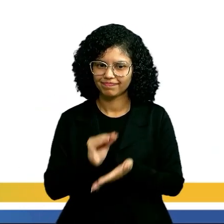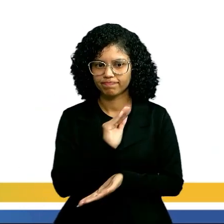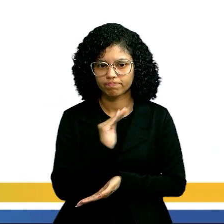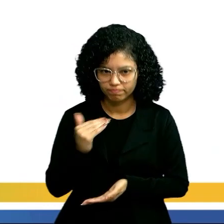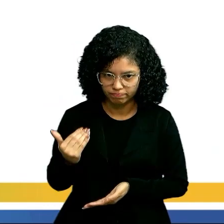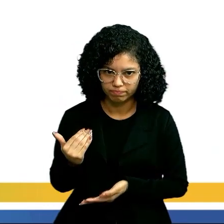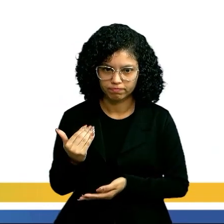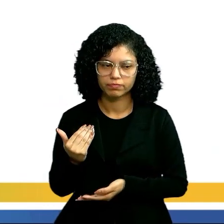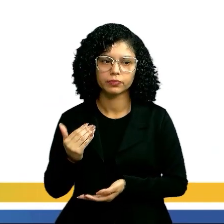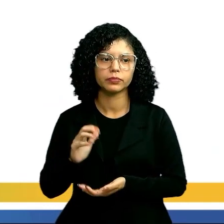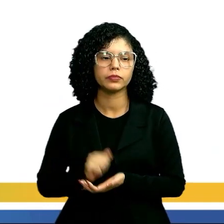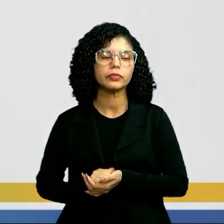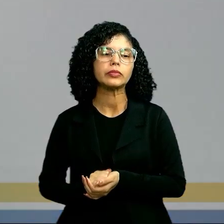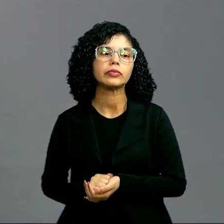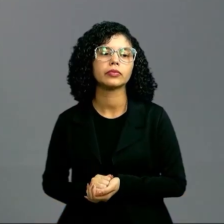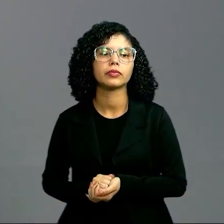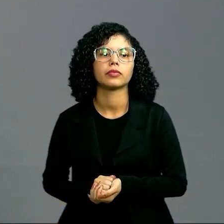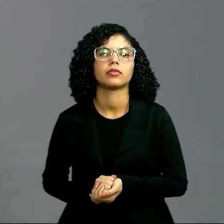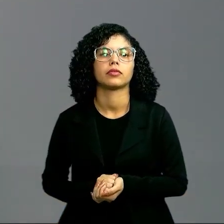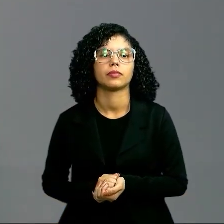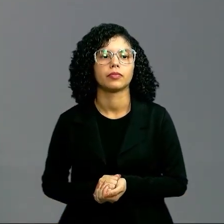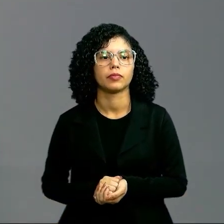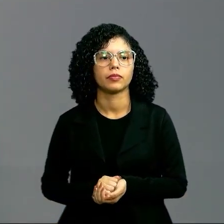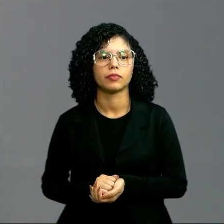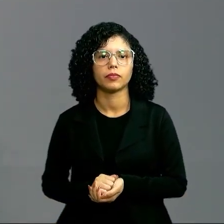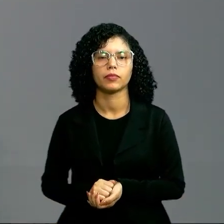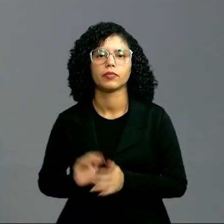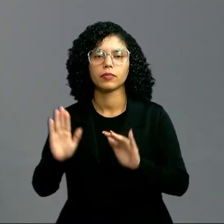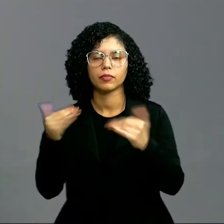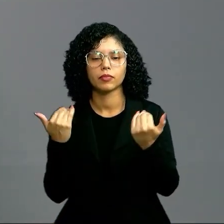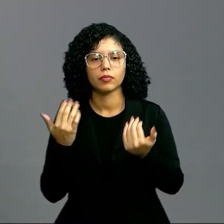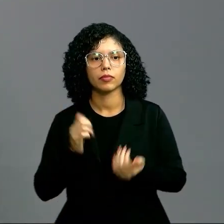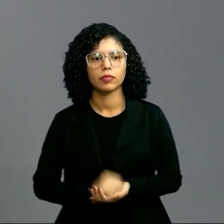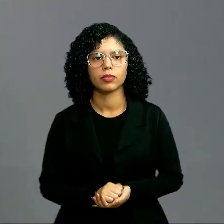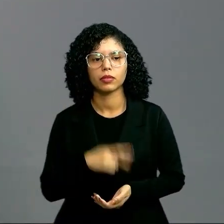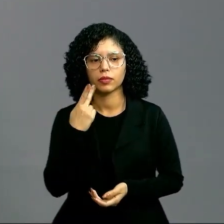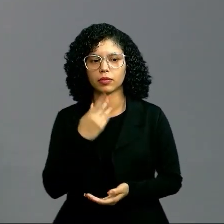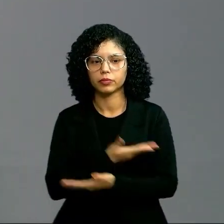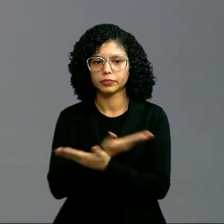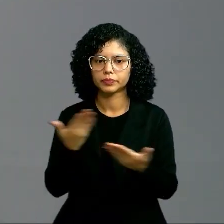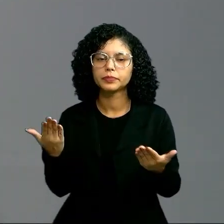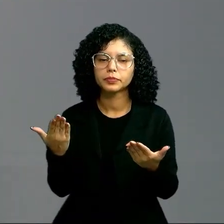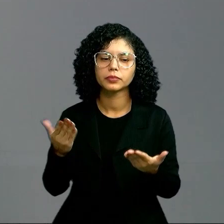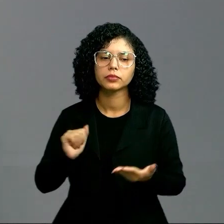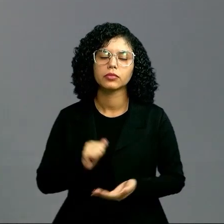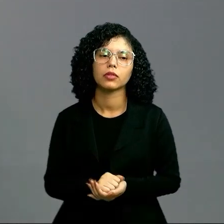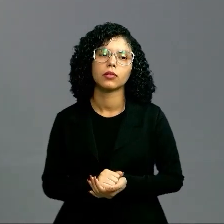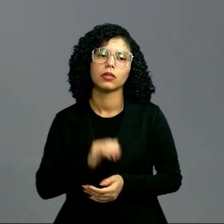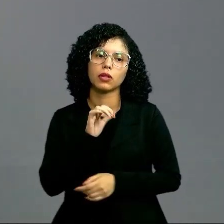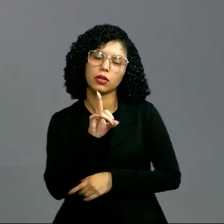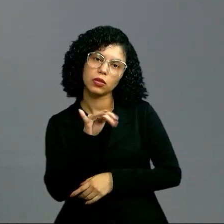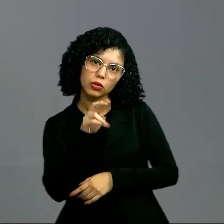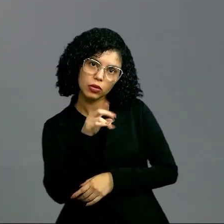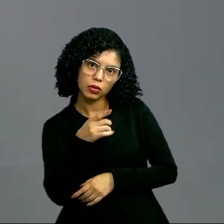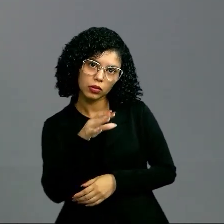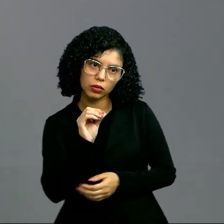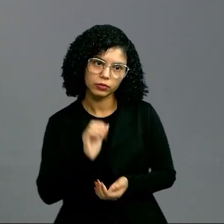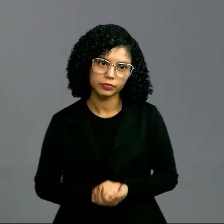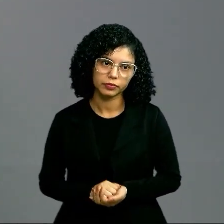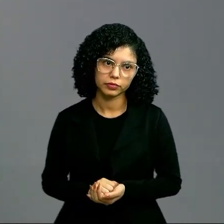ser fatal. Deixa eu voltar um pouquinho para mim e dizer para vocês assim: dióxido de